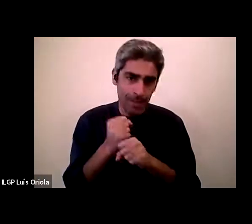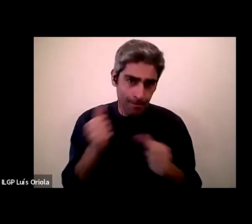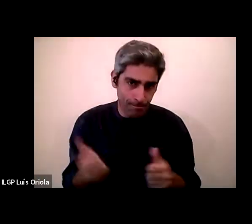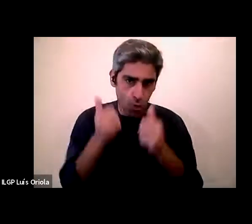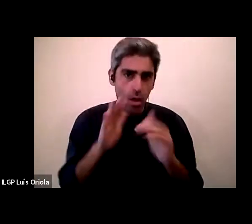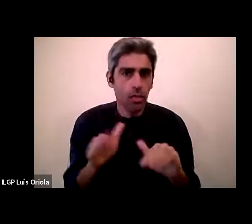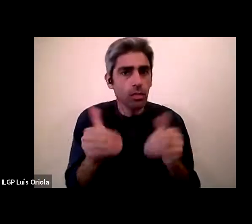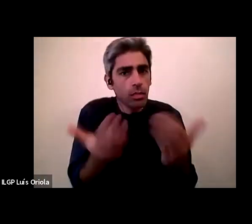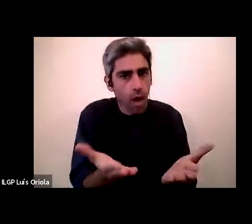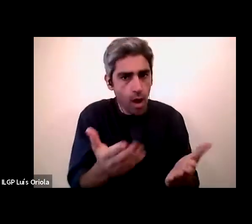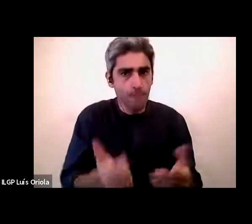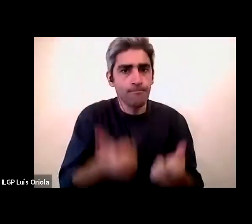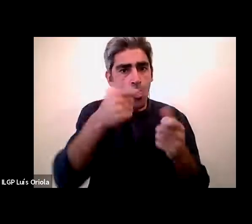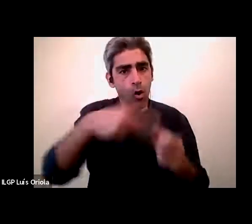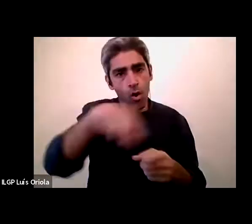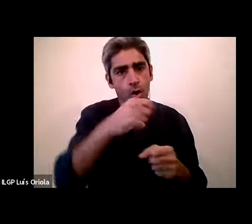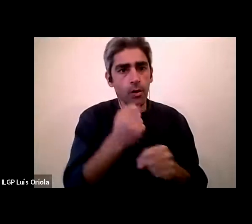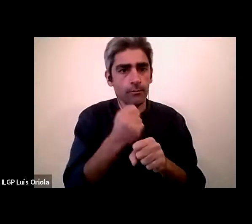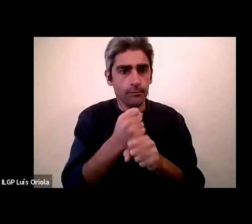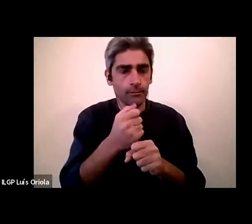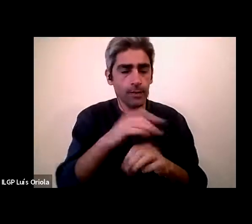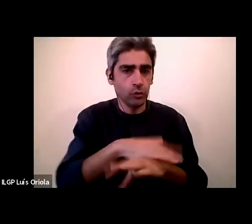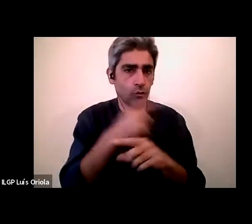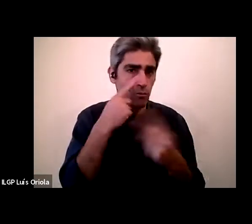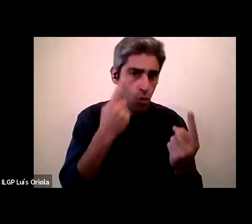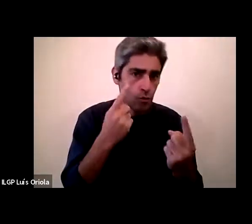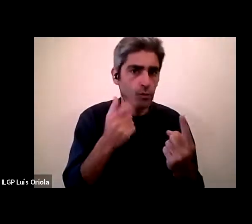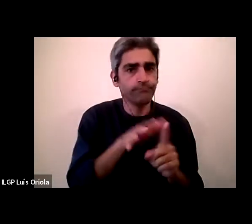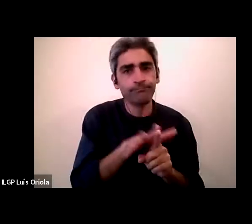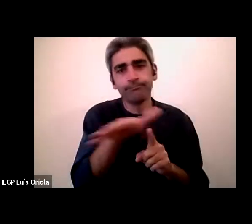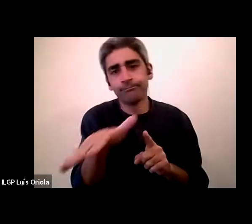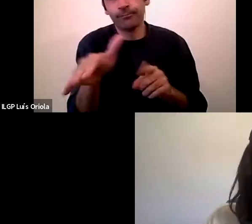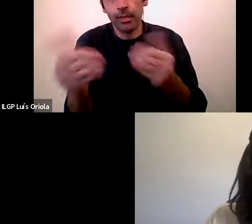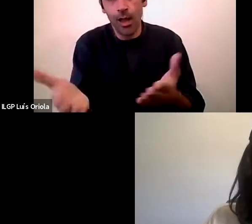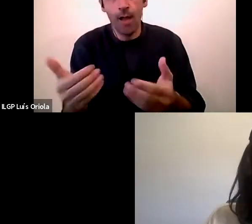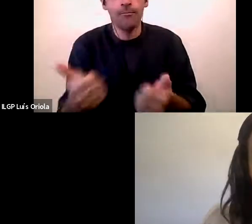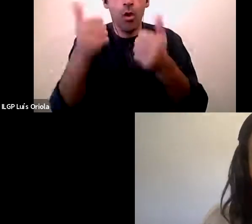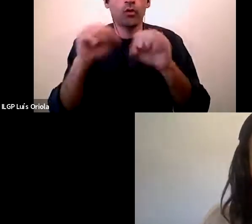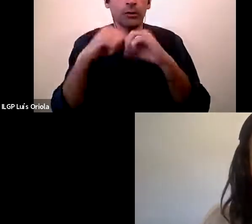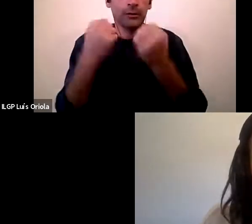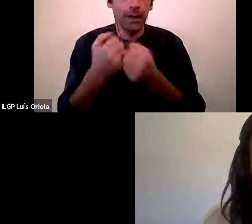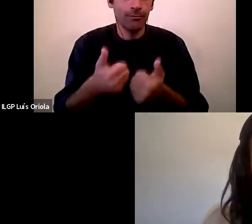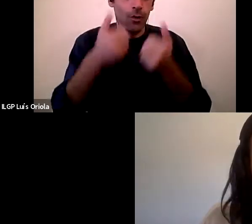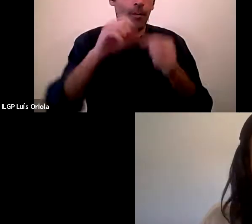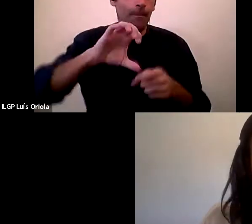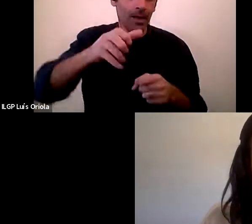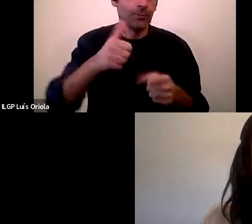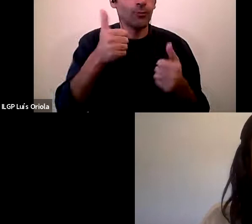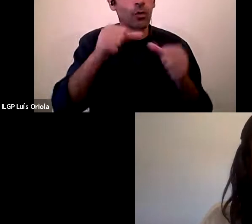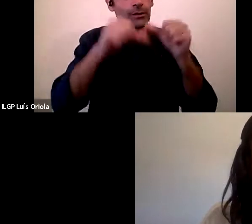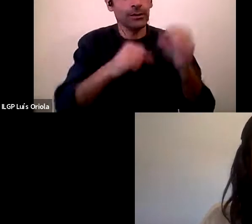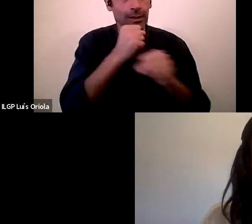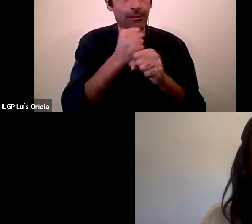administração pública e, consequentemente, servir a nossa sociedade e o nosso país. Muito obrigada a todas e a todos e uma boa sessão de trabalho.